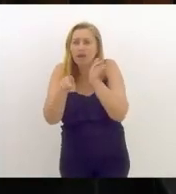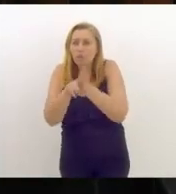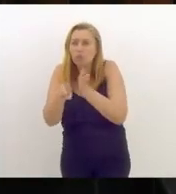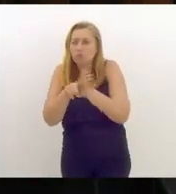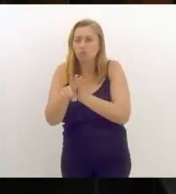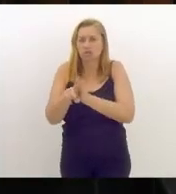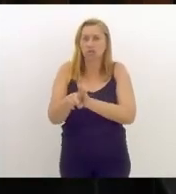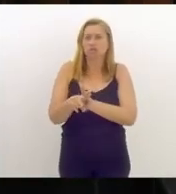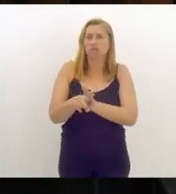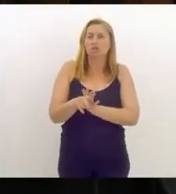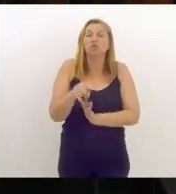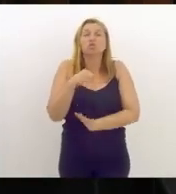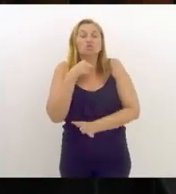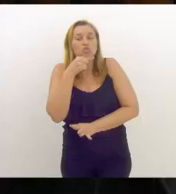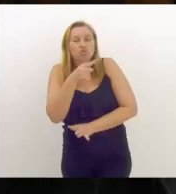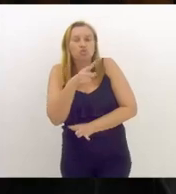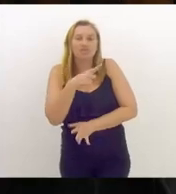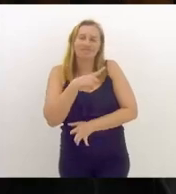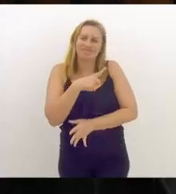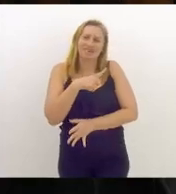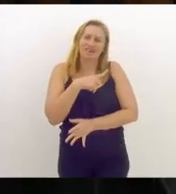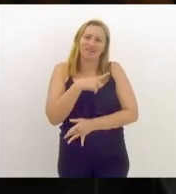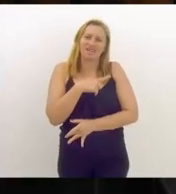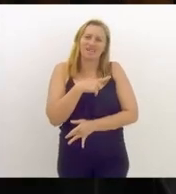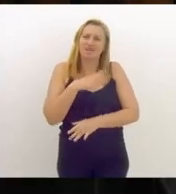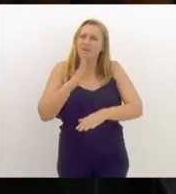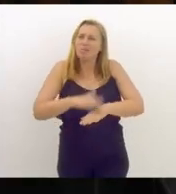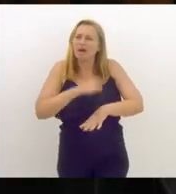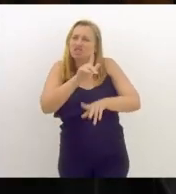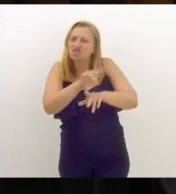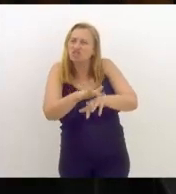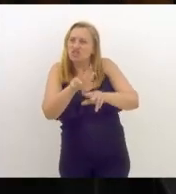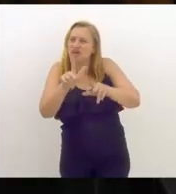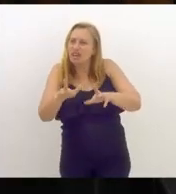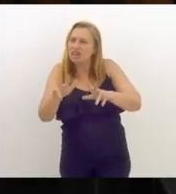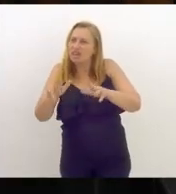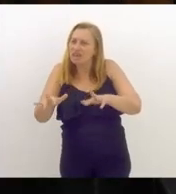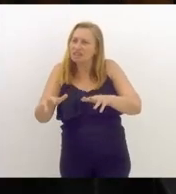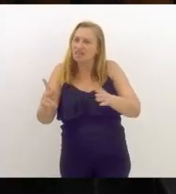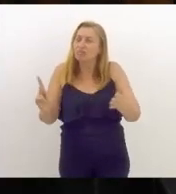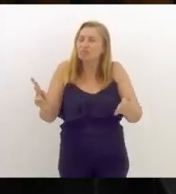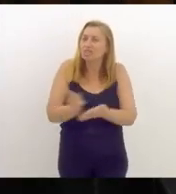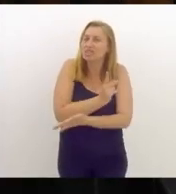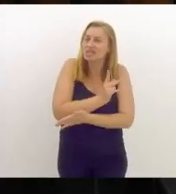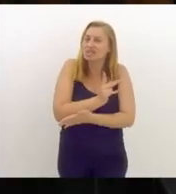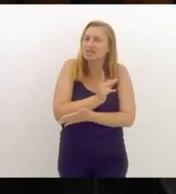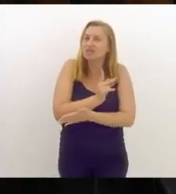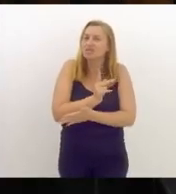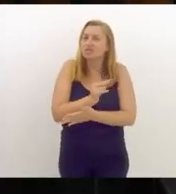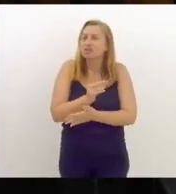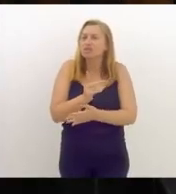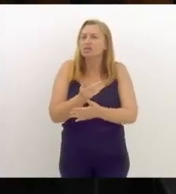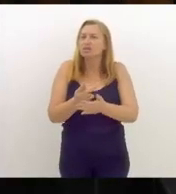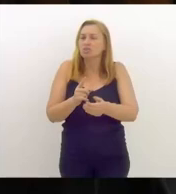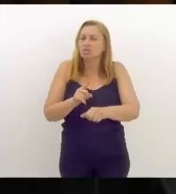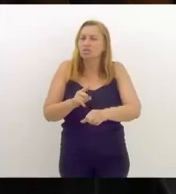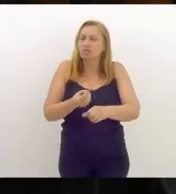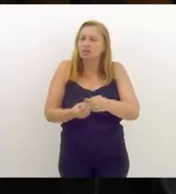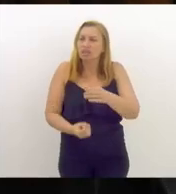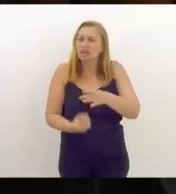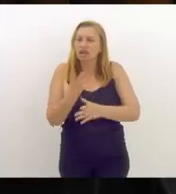questionamentos diante das mais diferentes situações desde que o mundo é